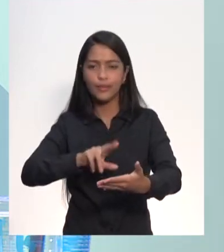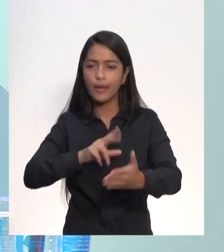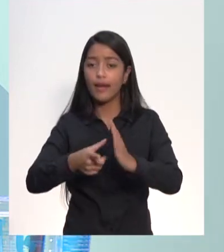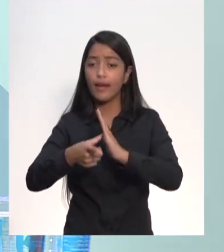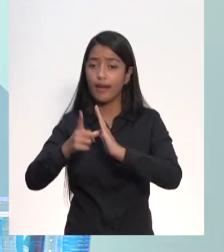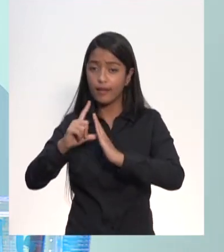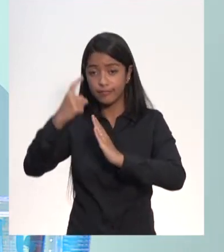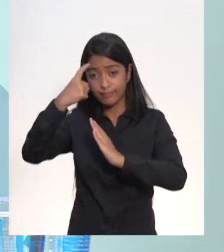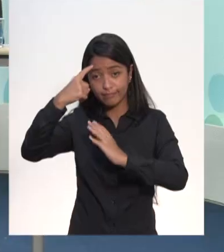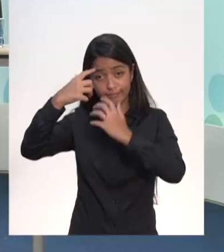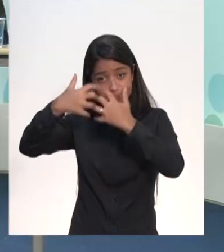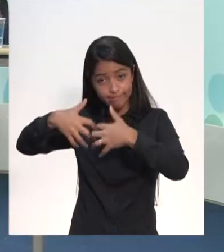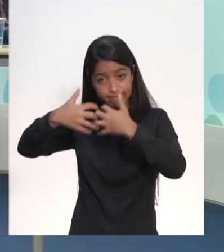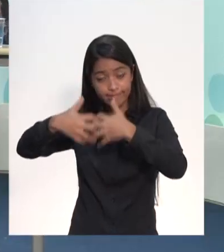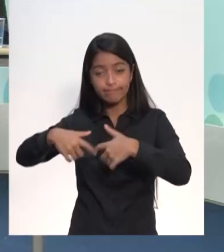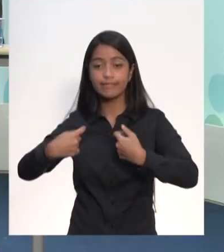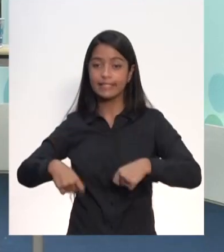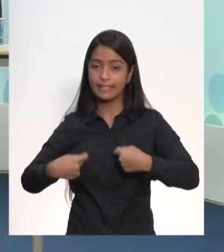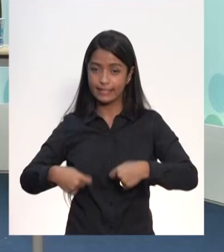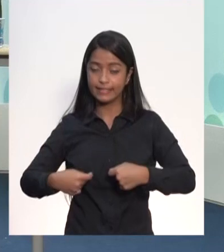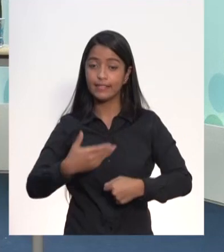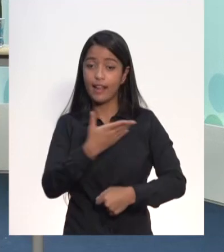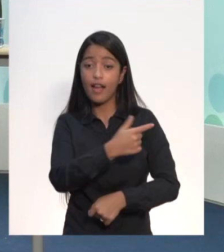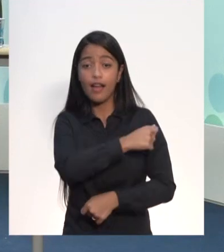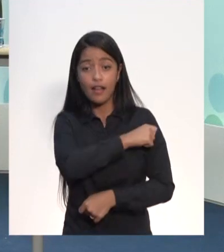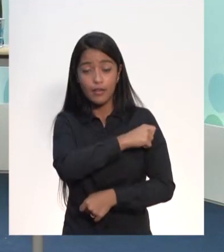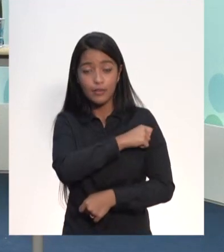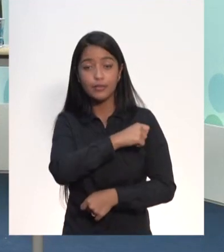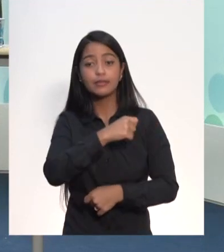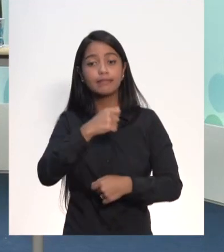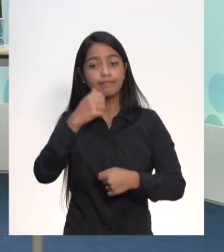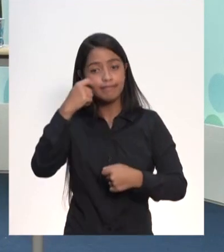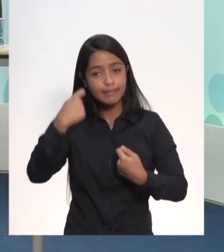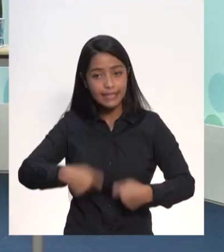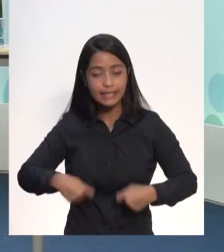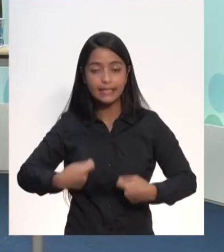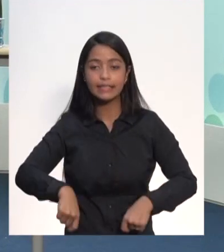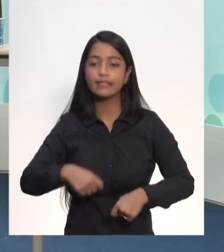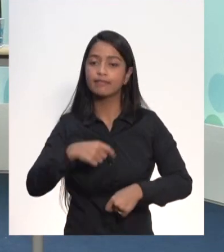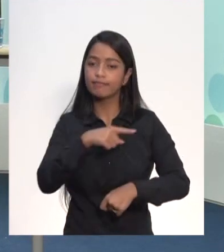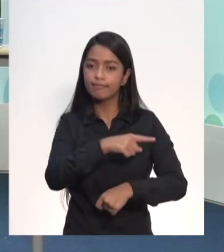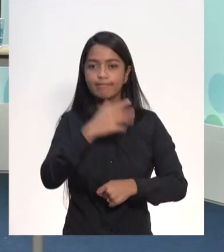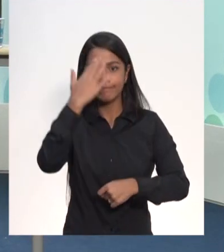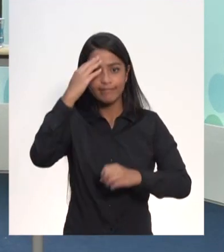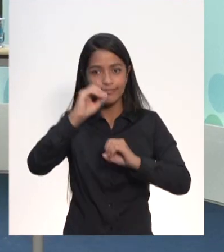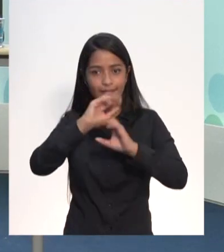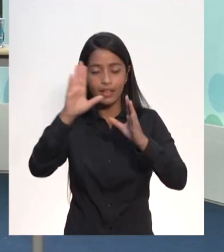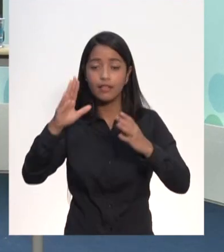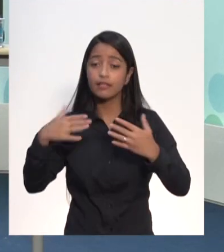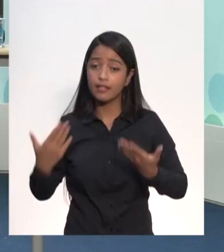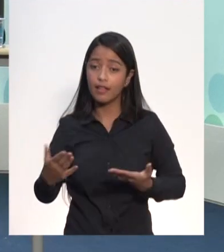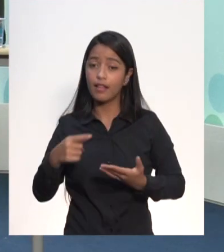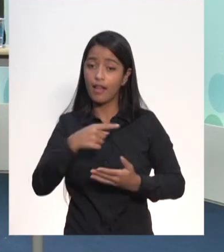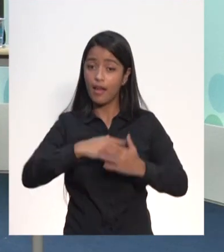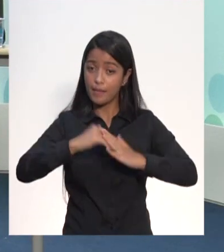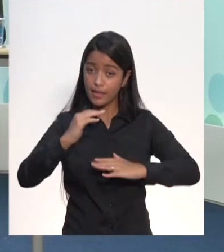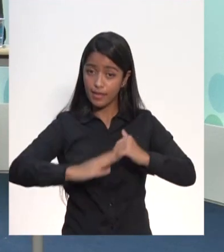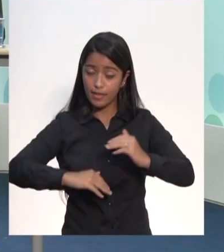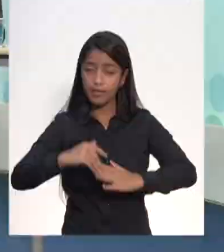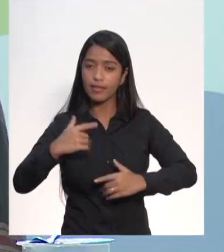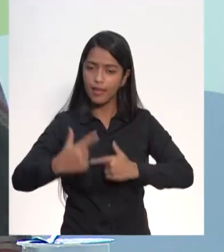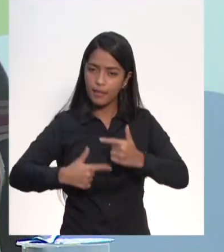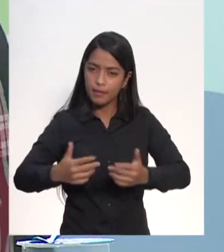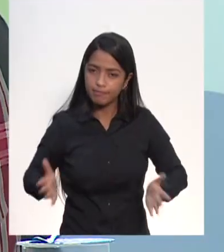7º, né? Com certeza, ela deve ser resgatada e trabalhada sempre. Muito bacana. Agora, falando